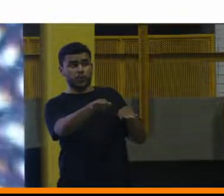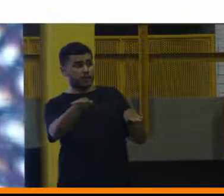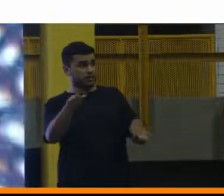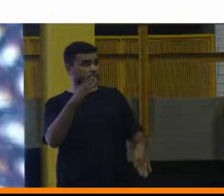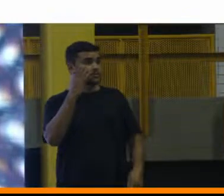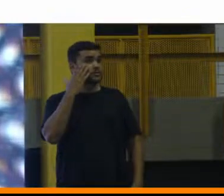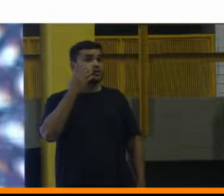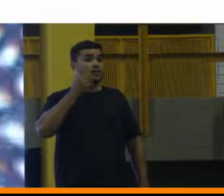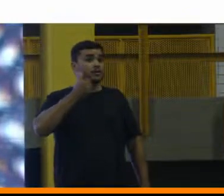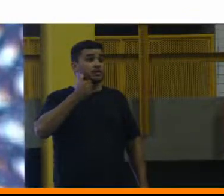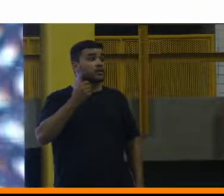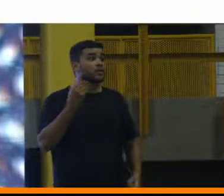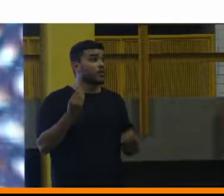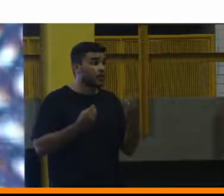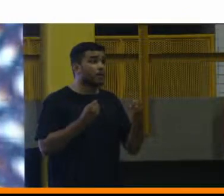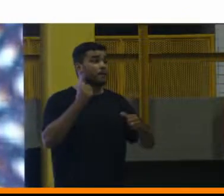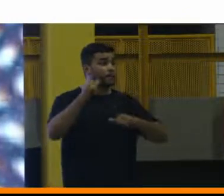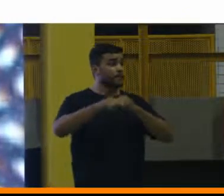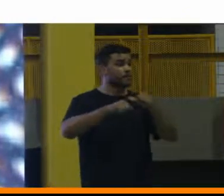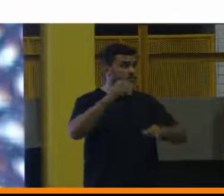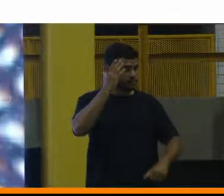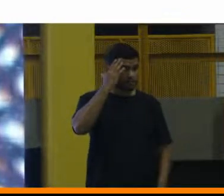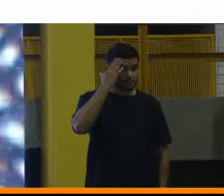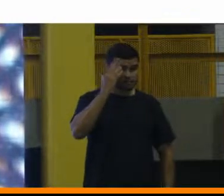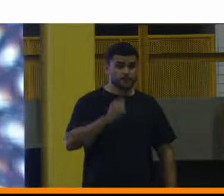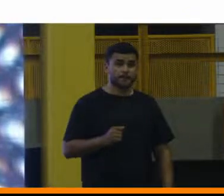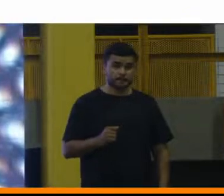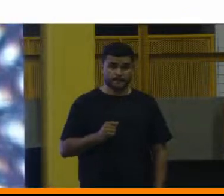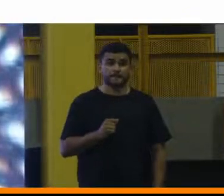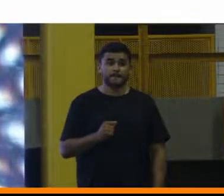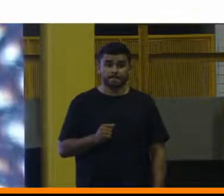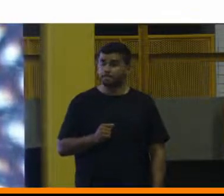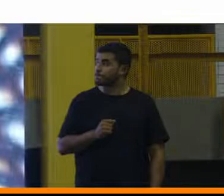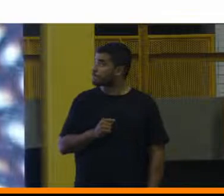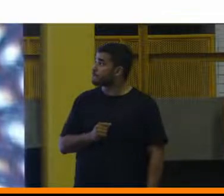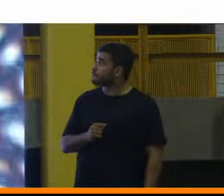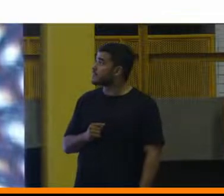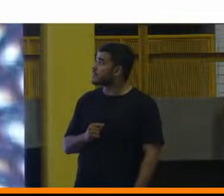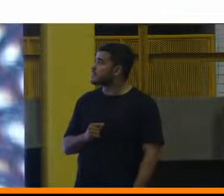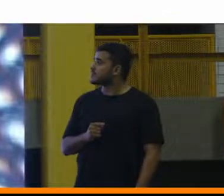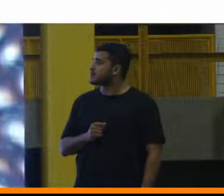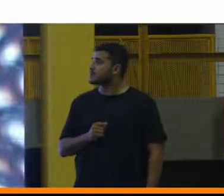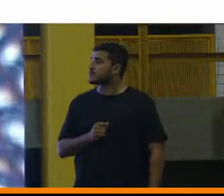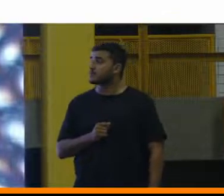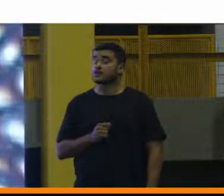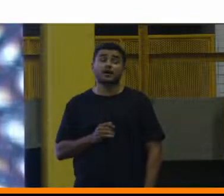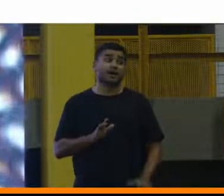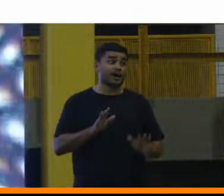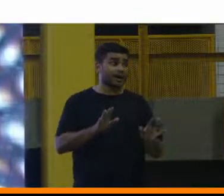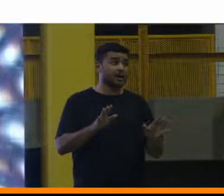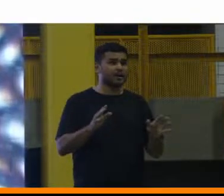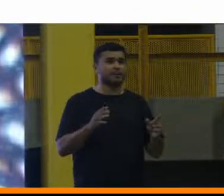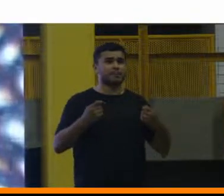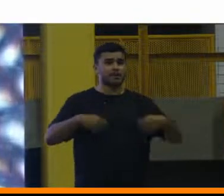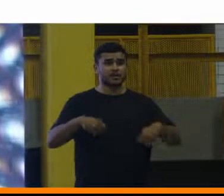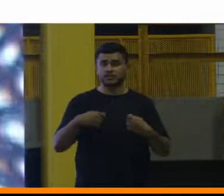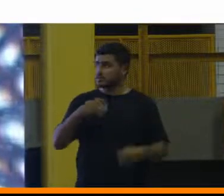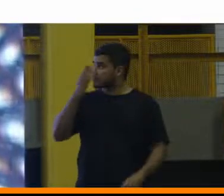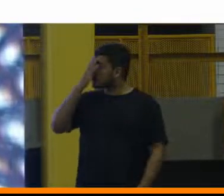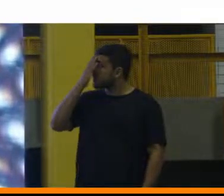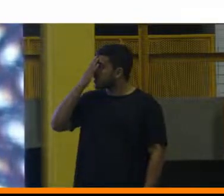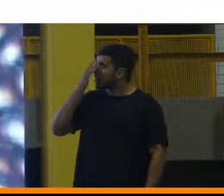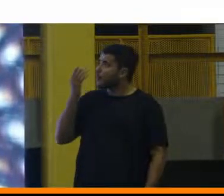aceleração não consegue ser constante. Ela pode até ter um valor